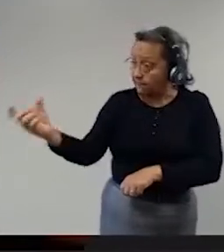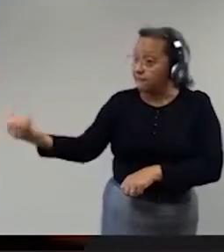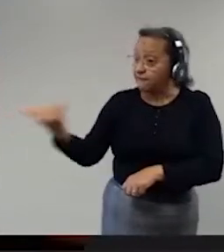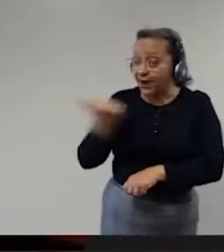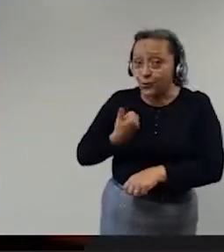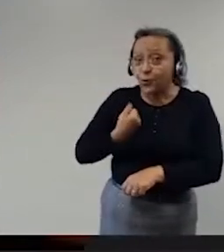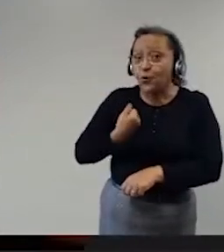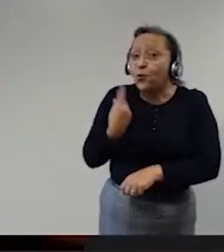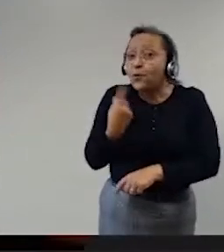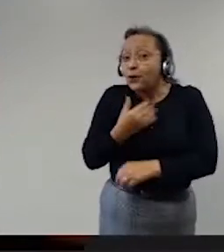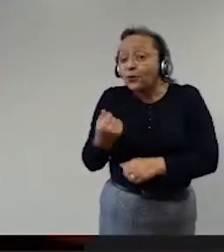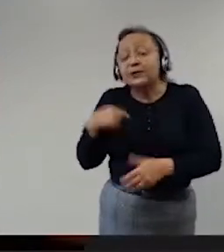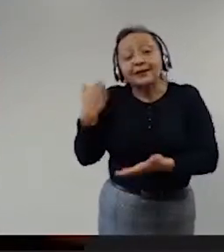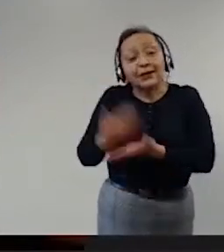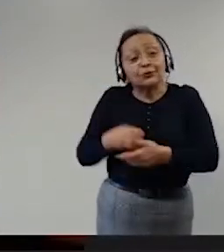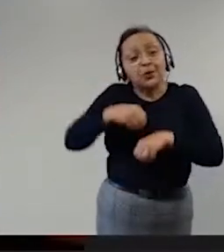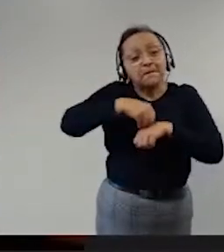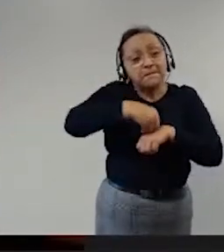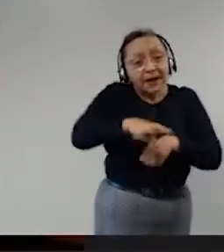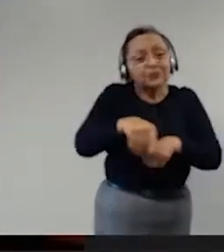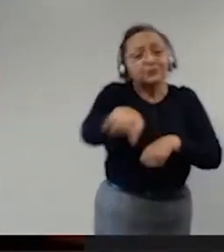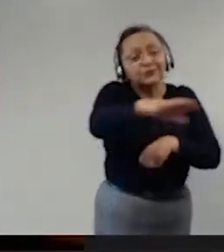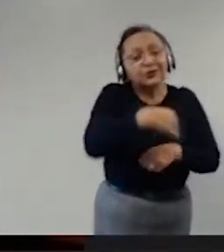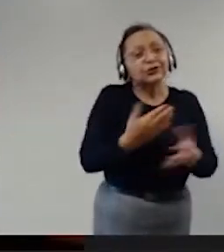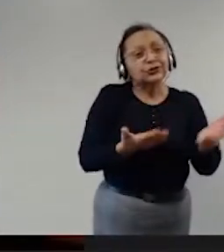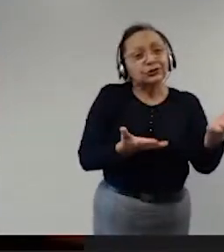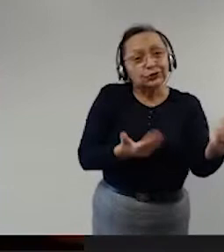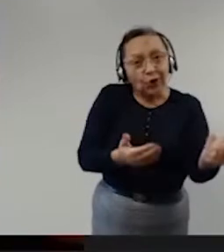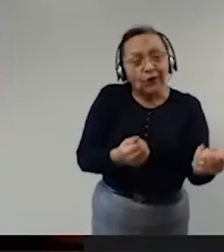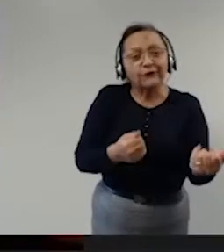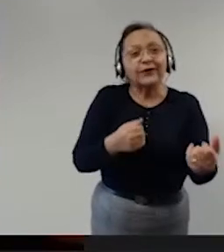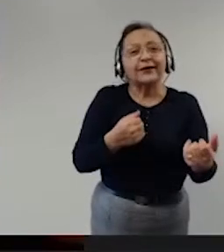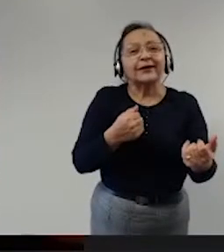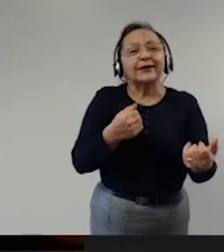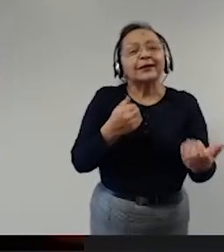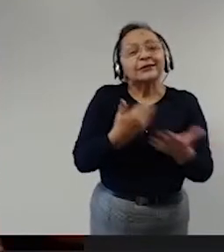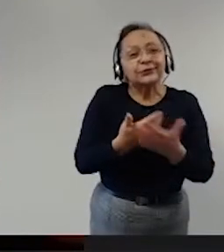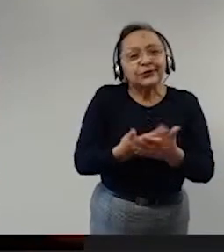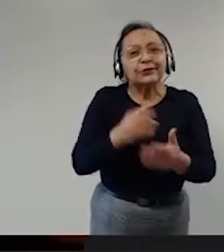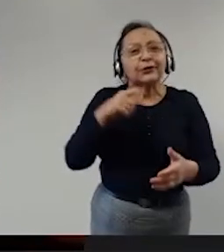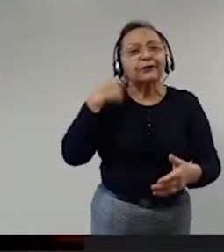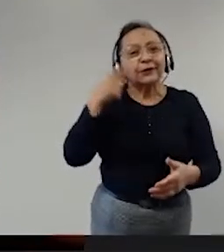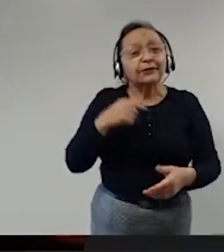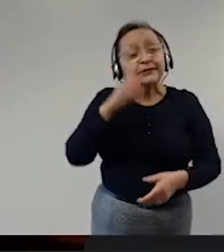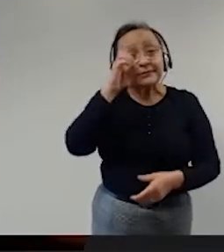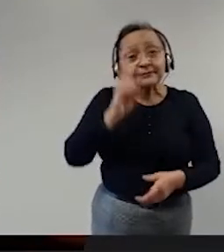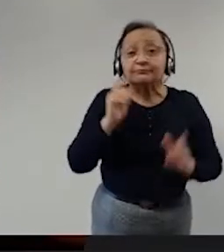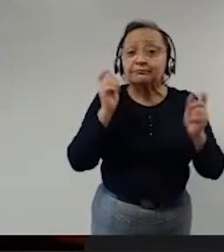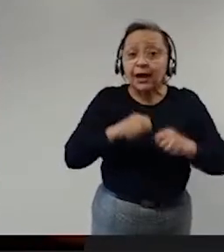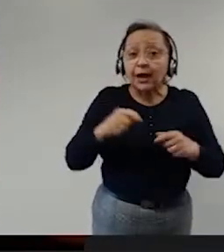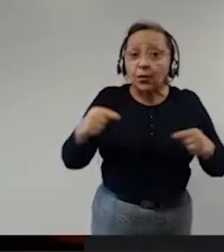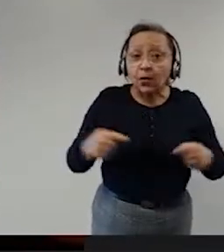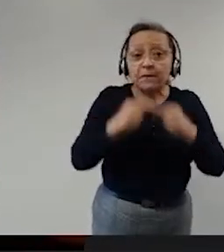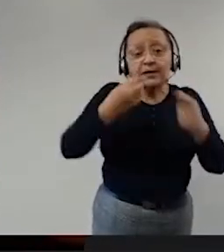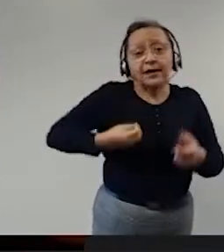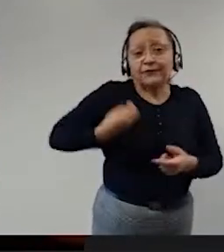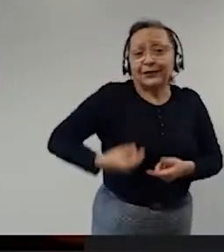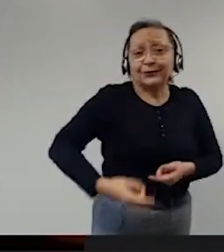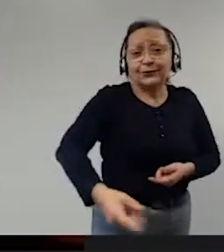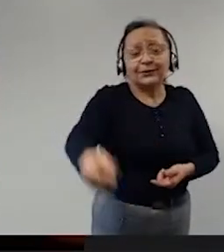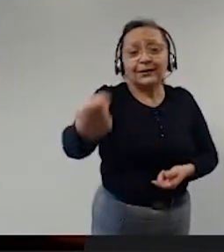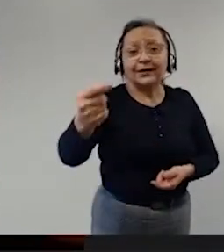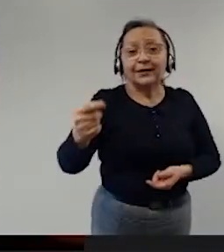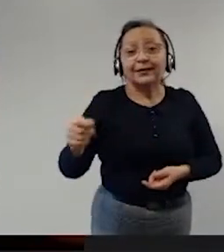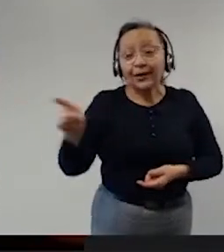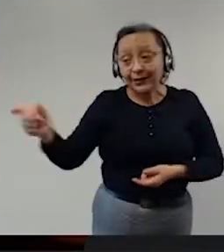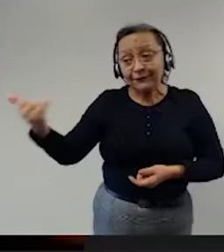serve para você, jovem advogado, talvez estudantes que estejam também nos acompanhando, e servirá a vida toda. Ele disse para a menina que